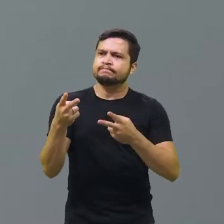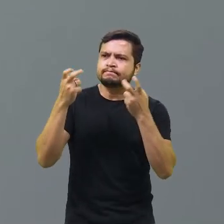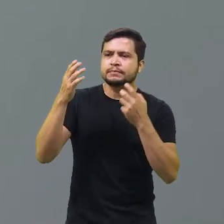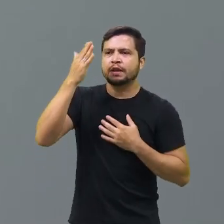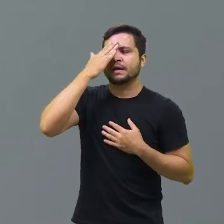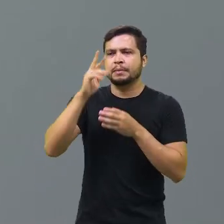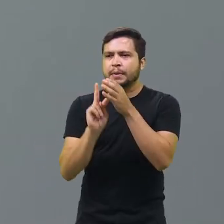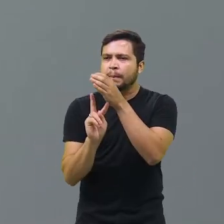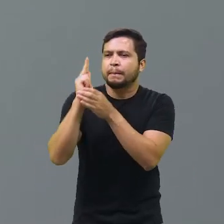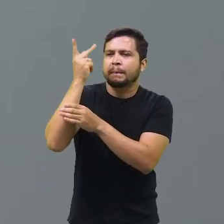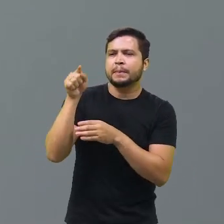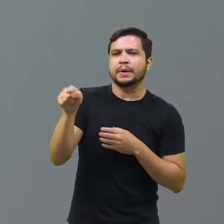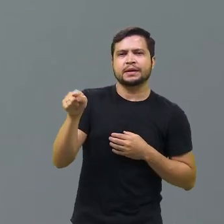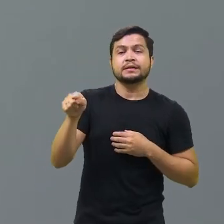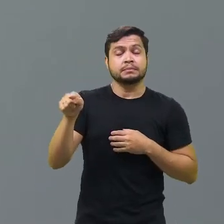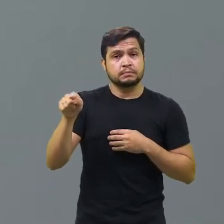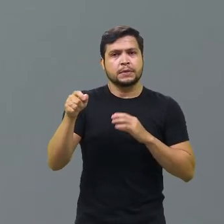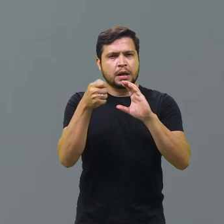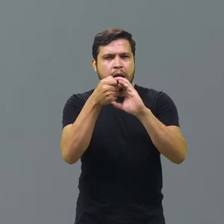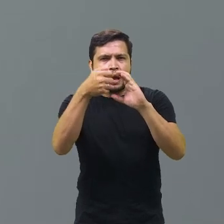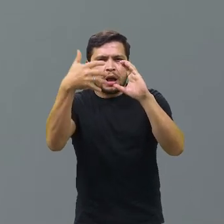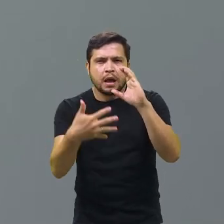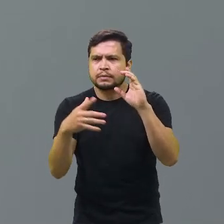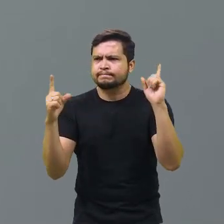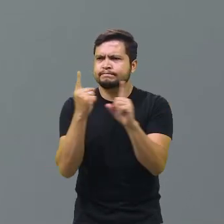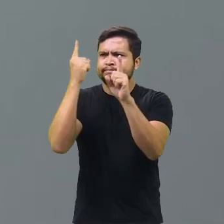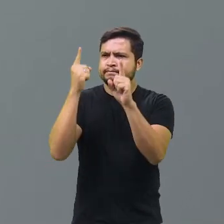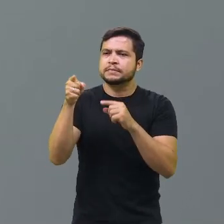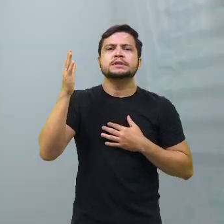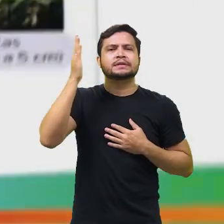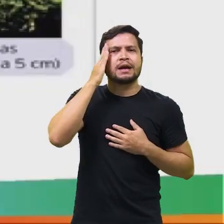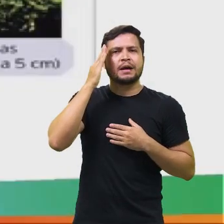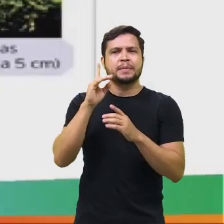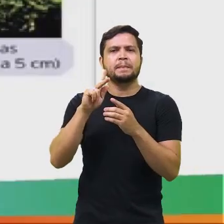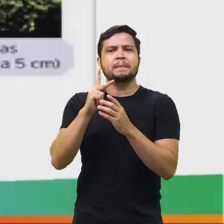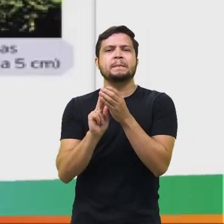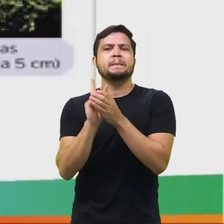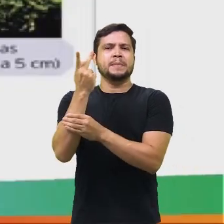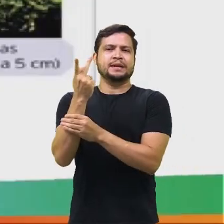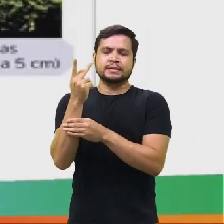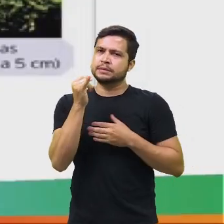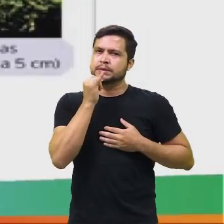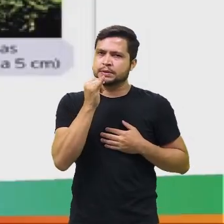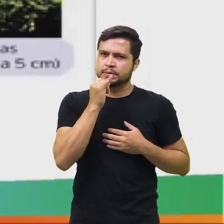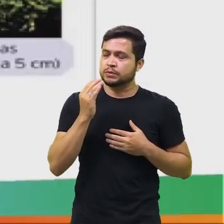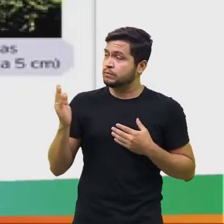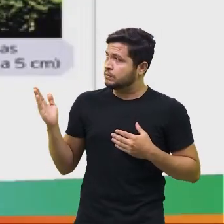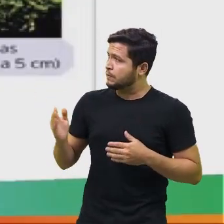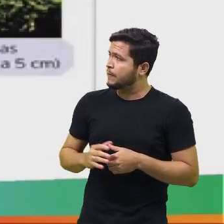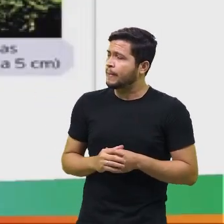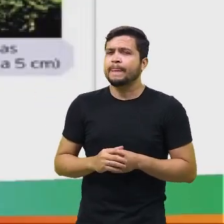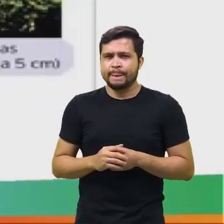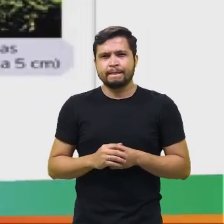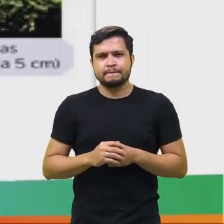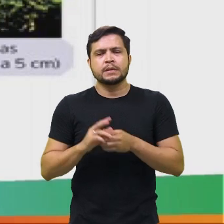planta, né? Que é aquilo que a gente chama de caracteres diagnósticos. E aí eu trouxe alguns para vocês, né? Os seres vivos